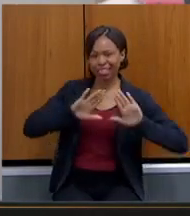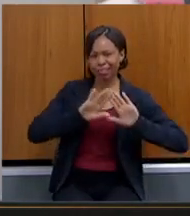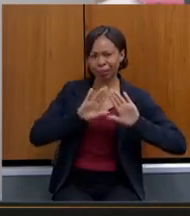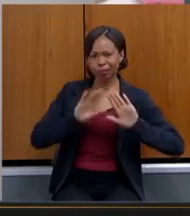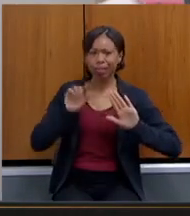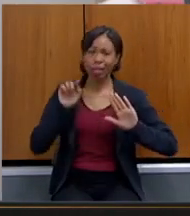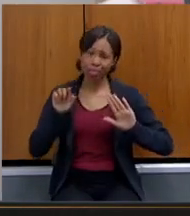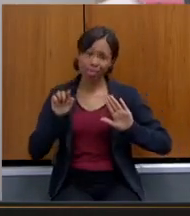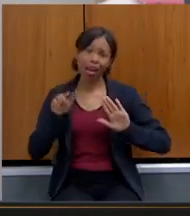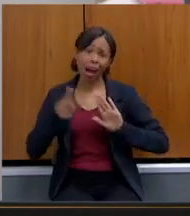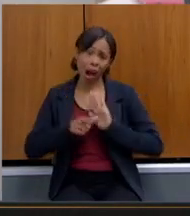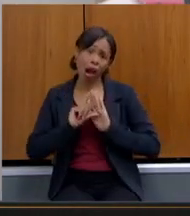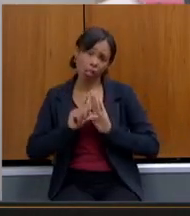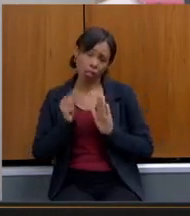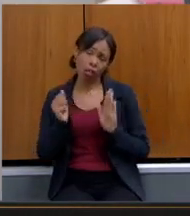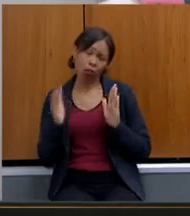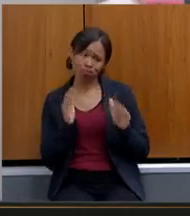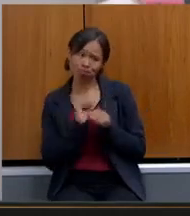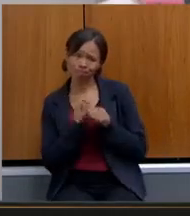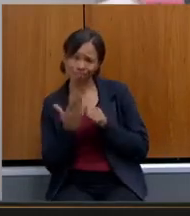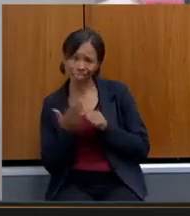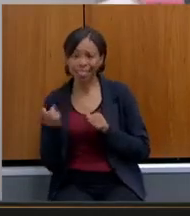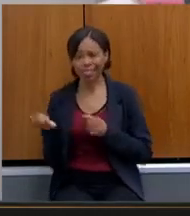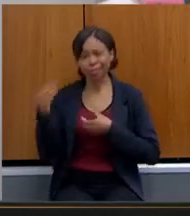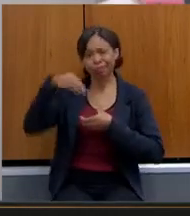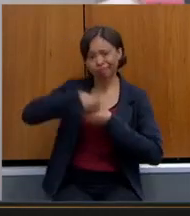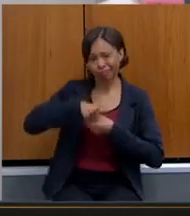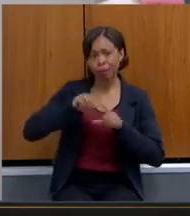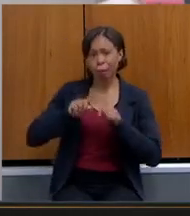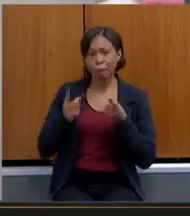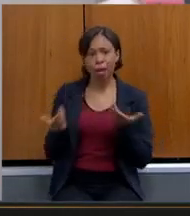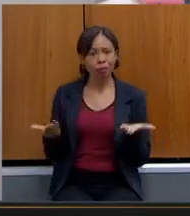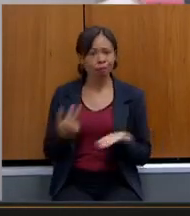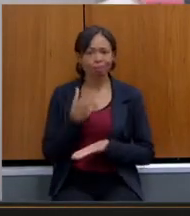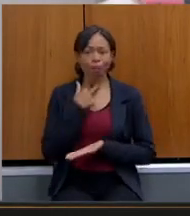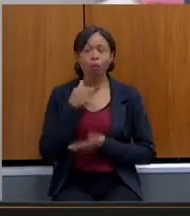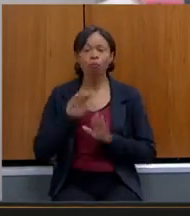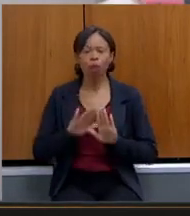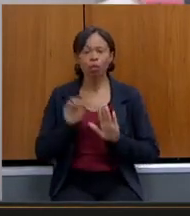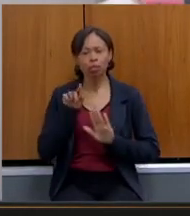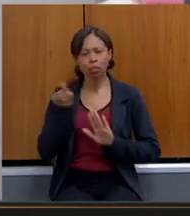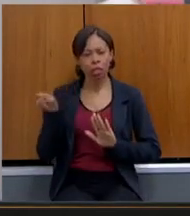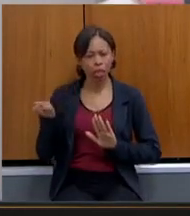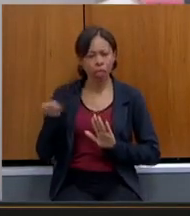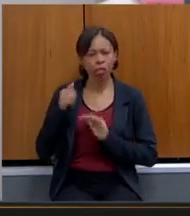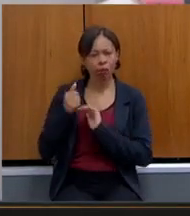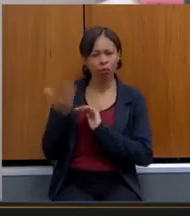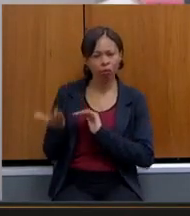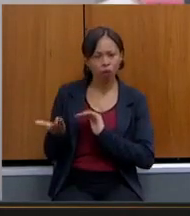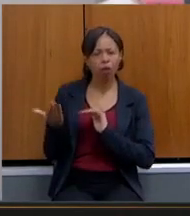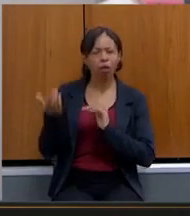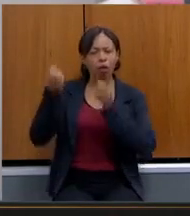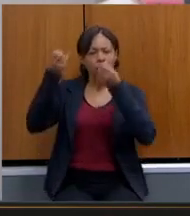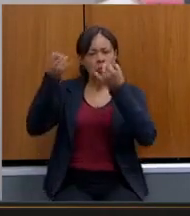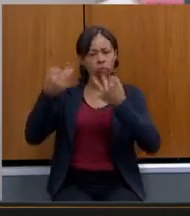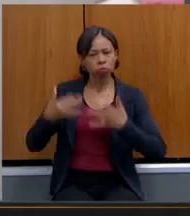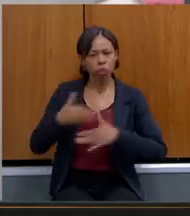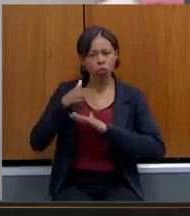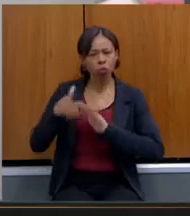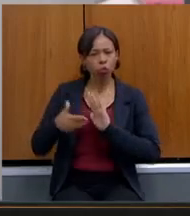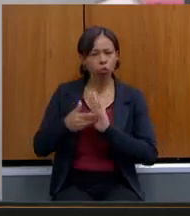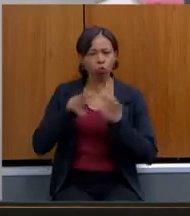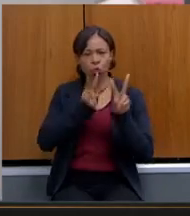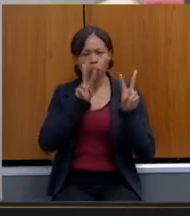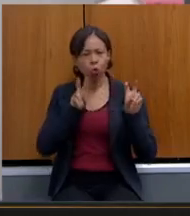condições eles estariam dentro do auditório acompanhando os debates mas que trouxeram a relação de todos os nossos colegas de